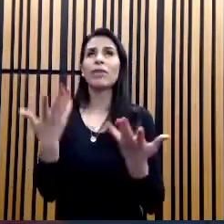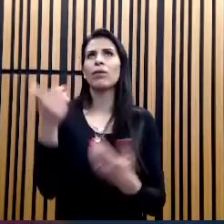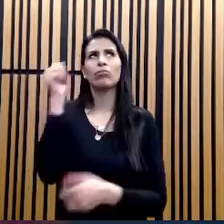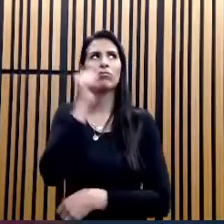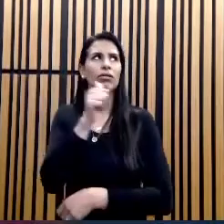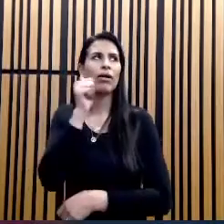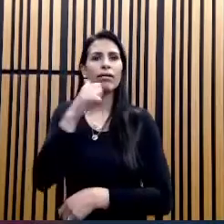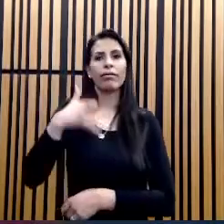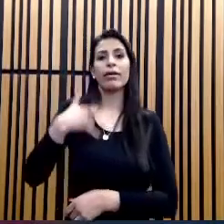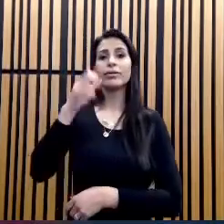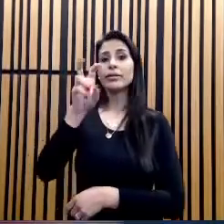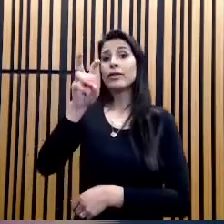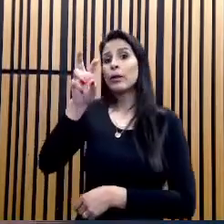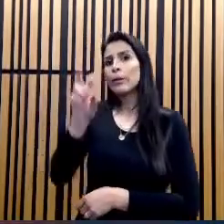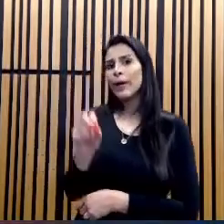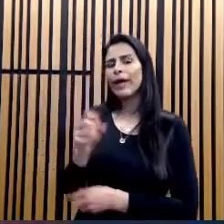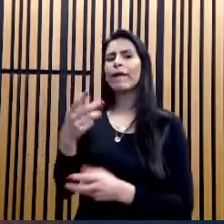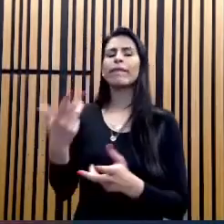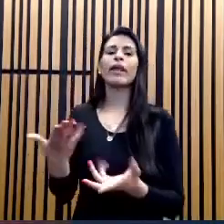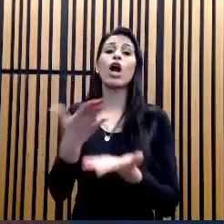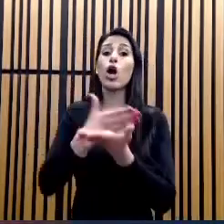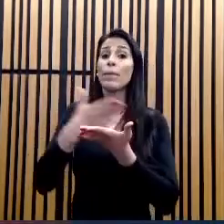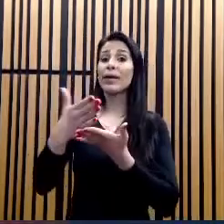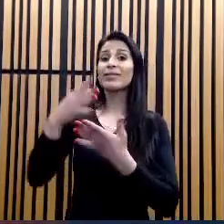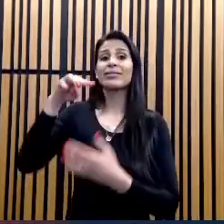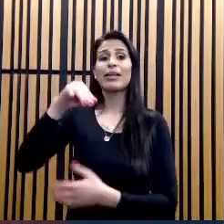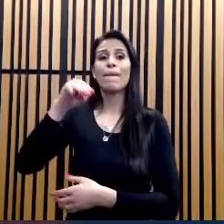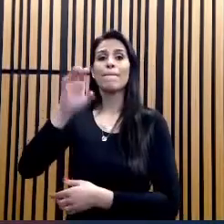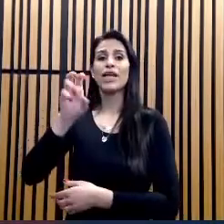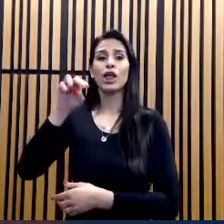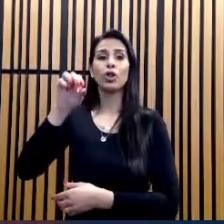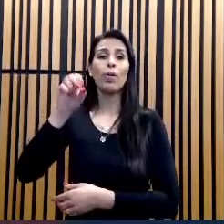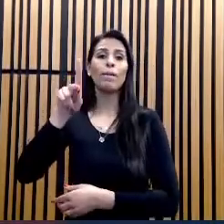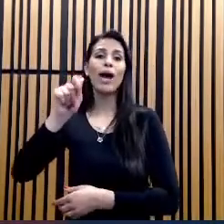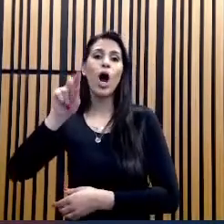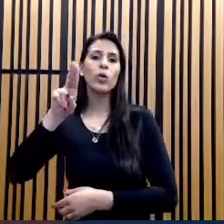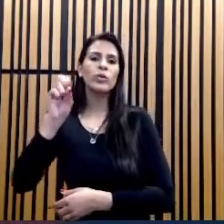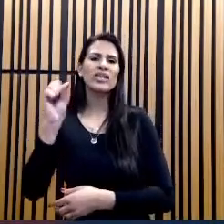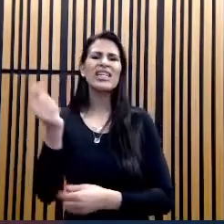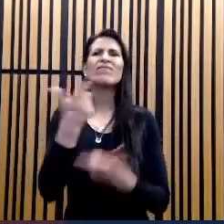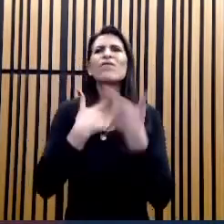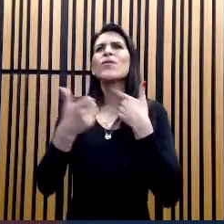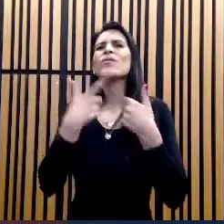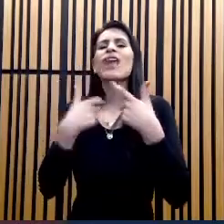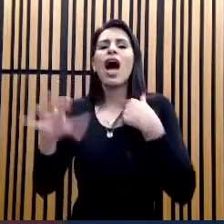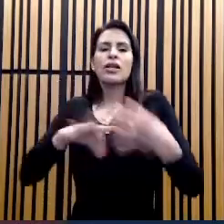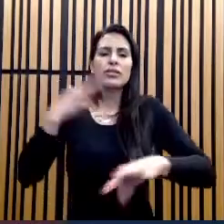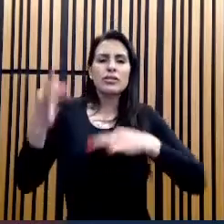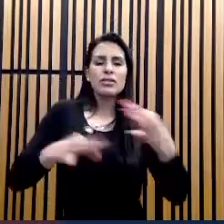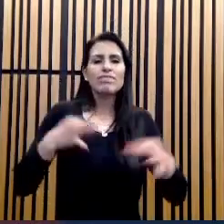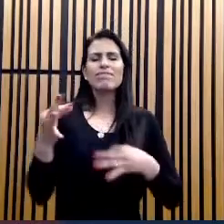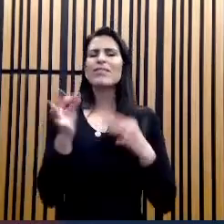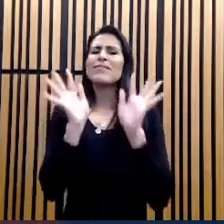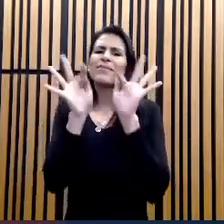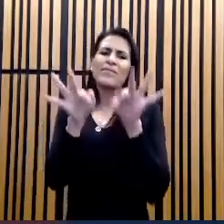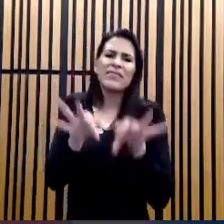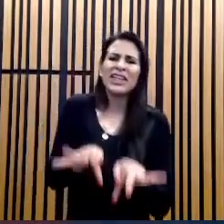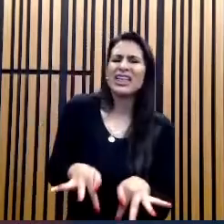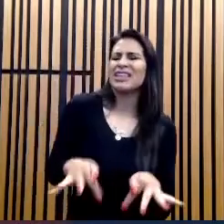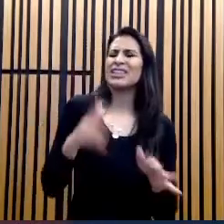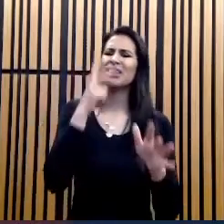na menopausa, perde a libido, fica caída, não tem